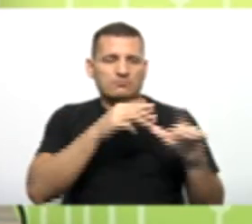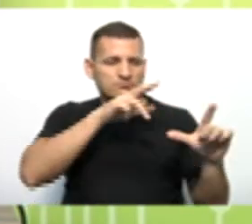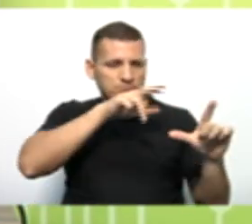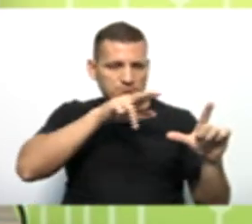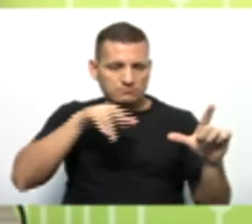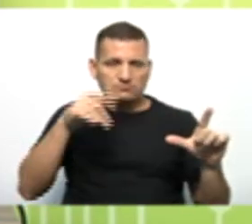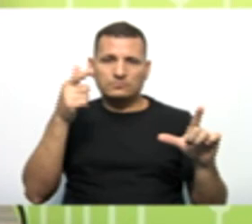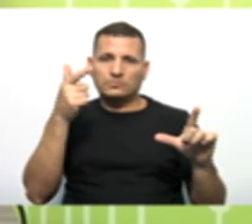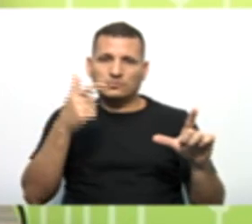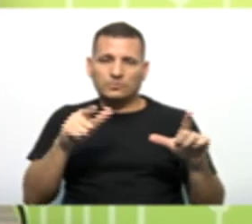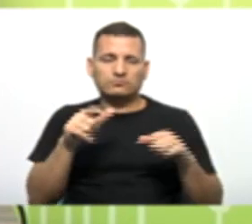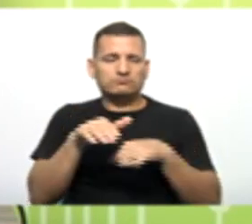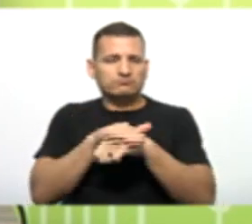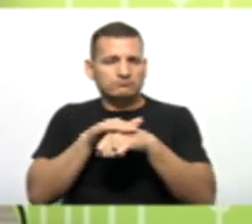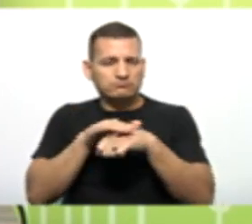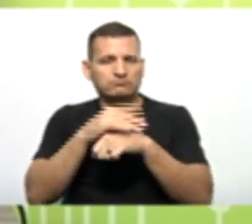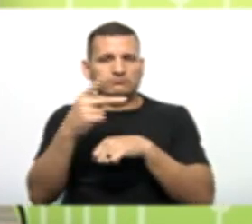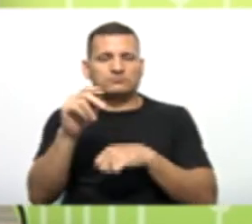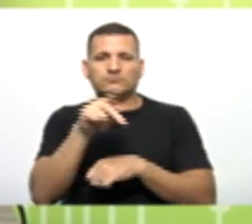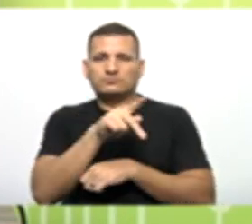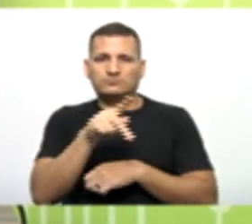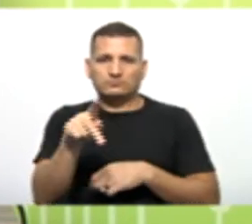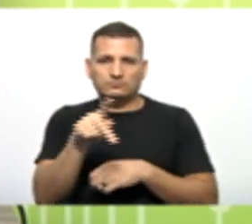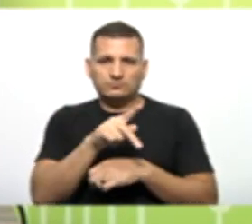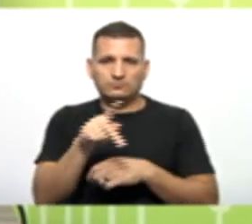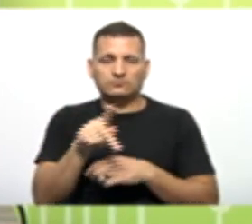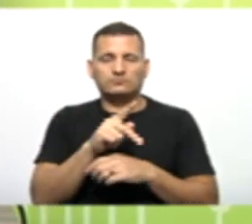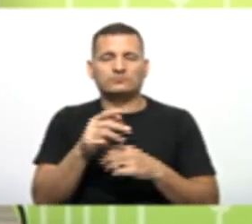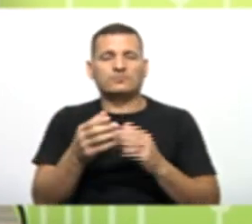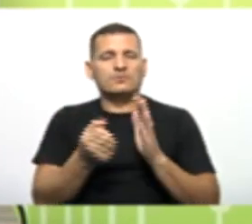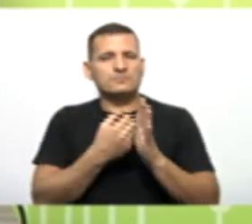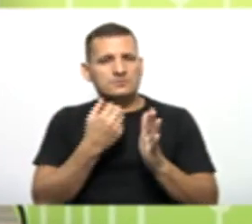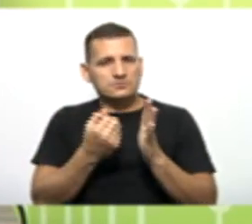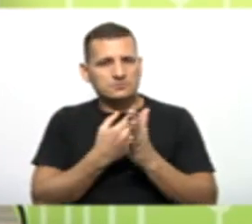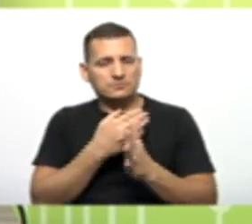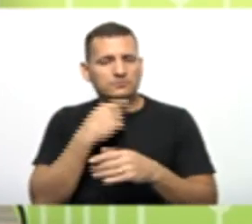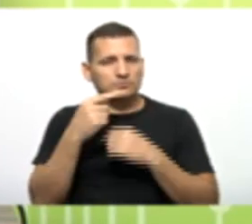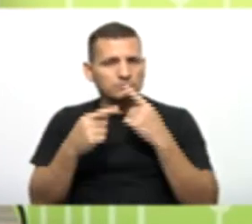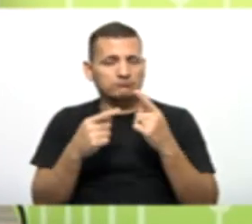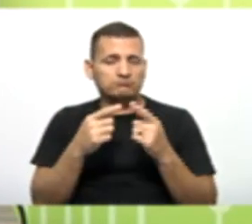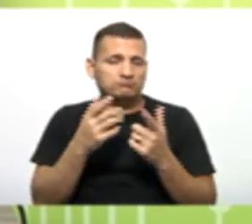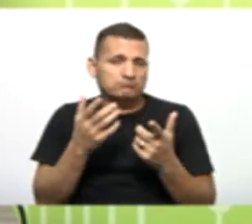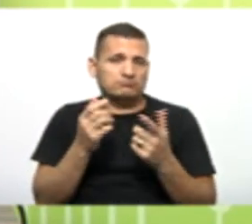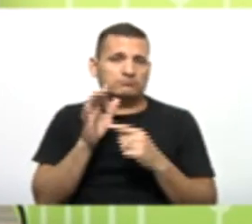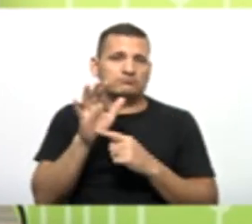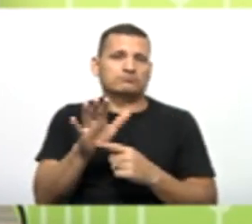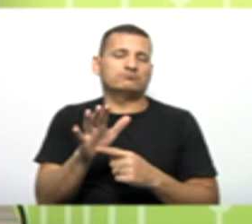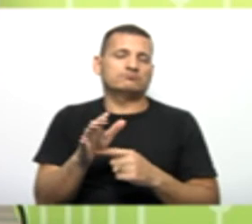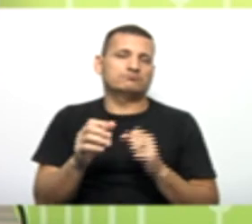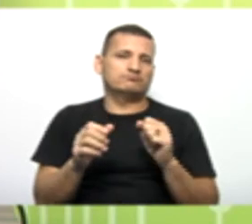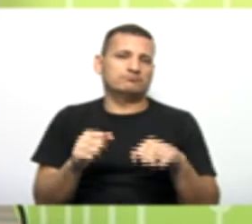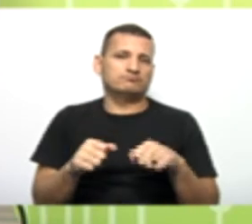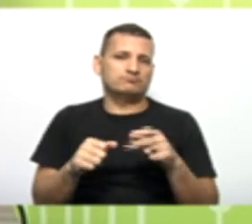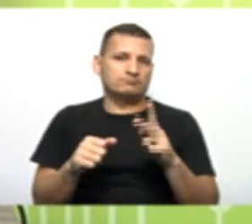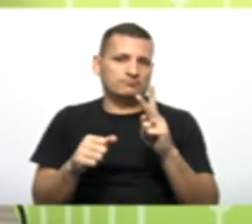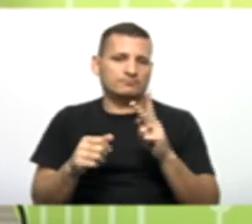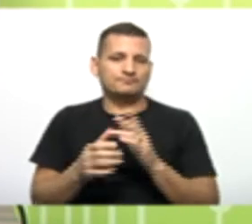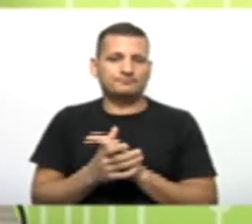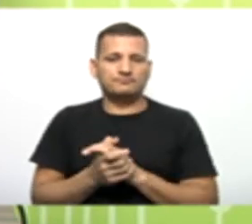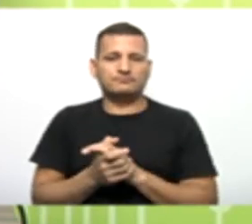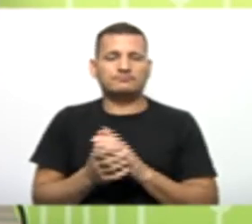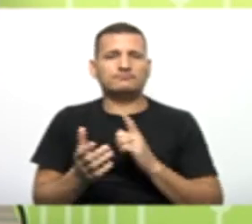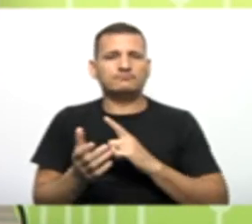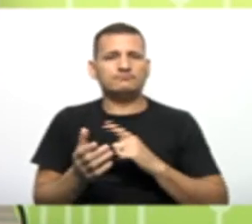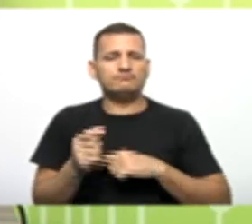for necessário, converse aí com o seu tutor, mande mensagem para a gente, o que a gente puder, a gente vai ajudar sempre vocês. Tem